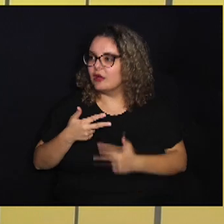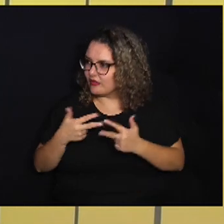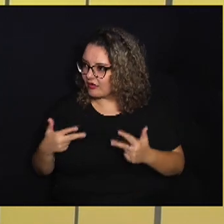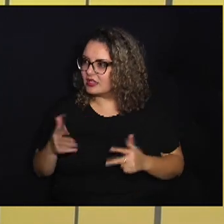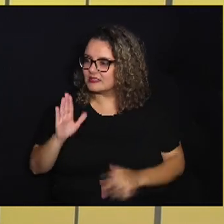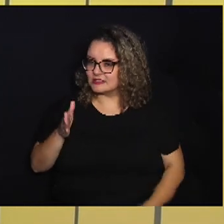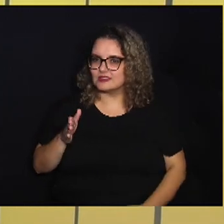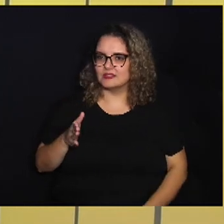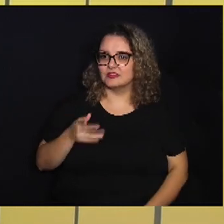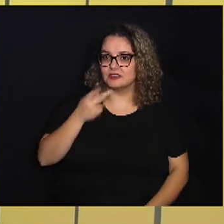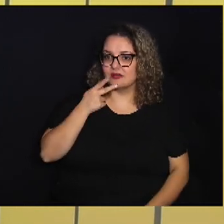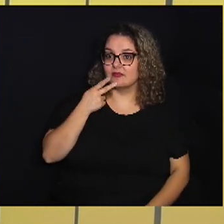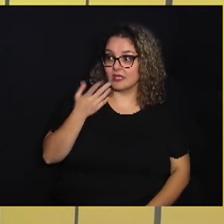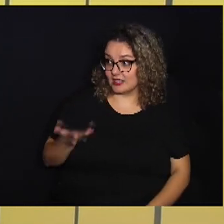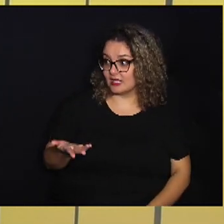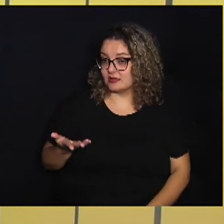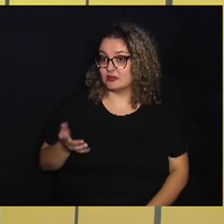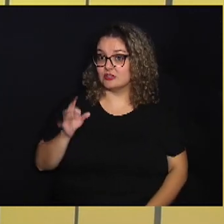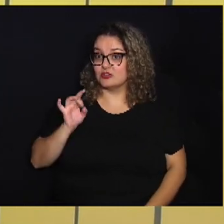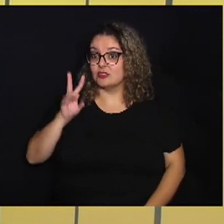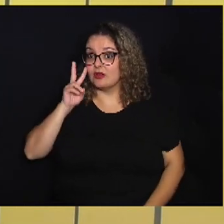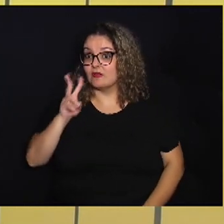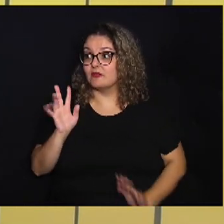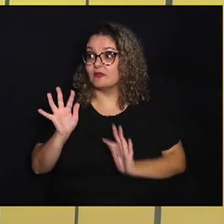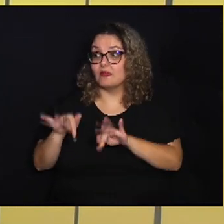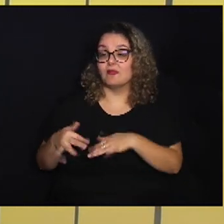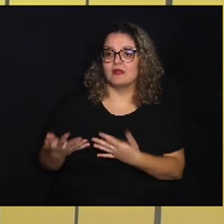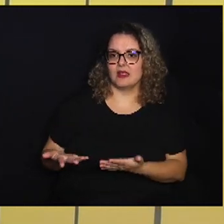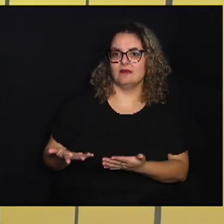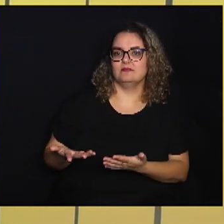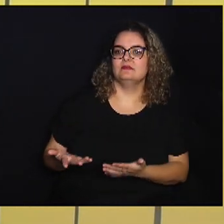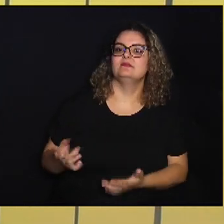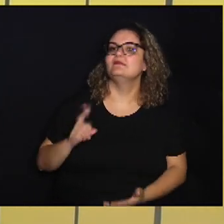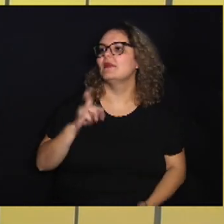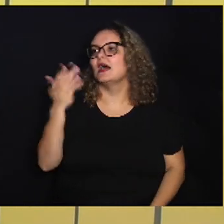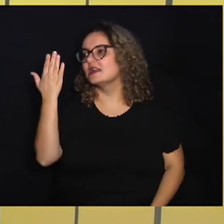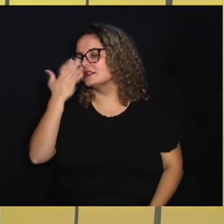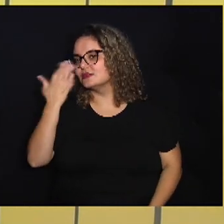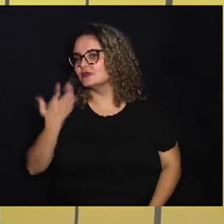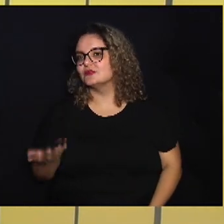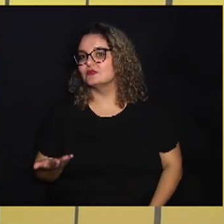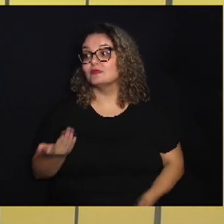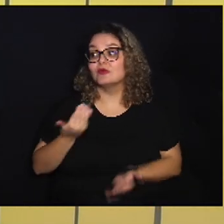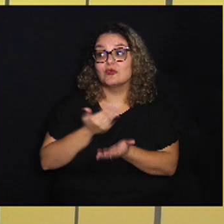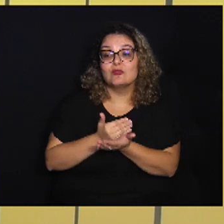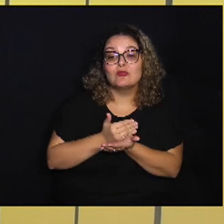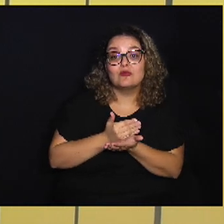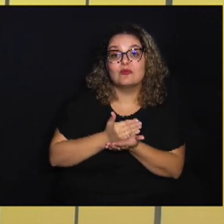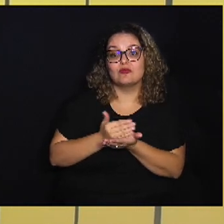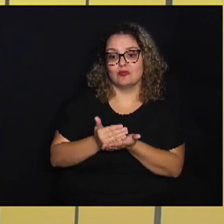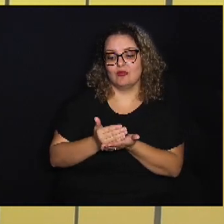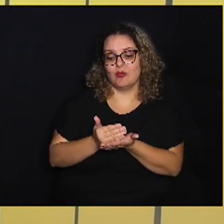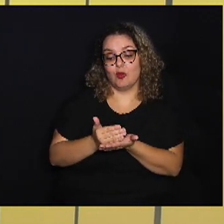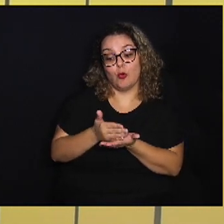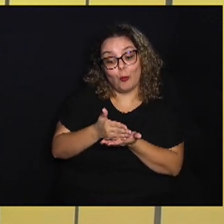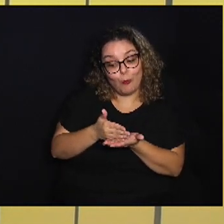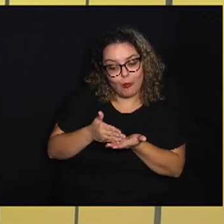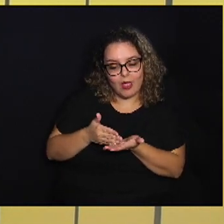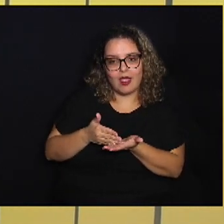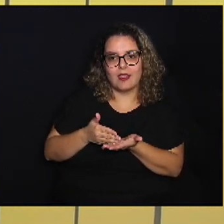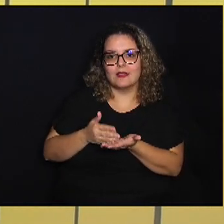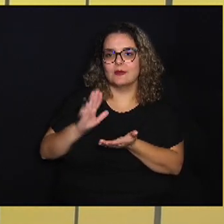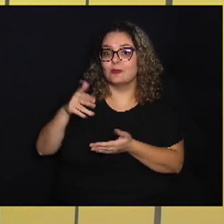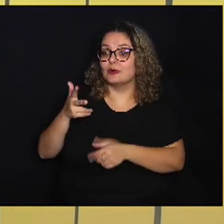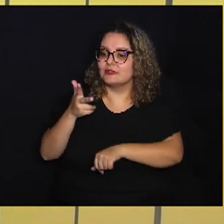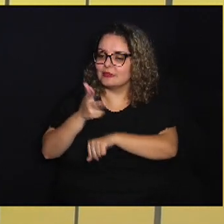já citaram aqui, né? Só vê o produto final. Mas você não vê o início, quando a câmera não está